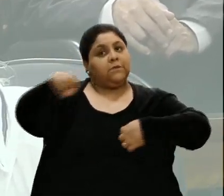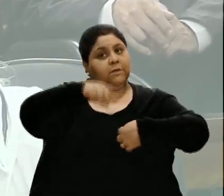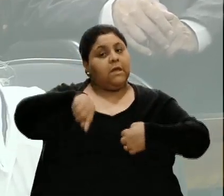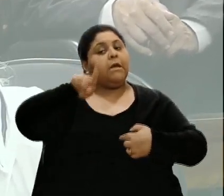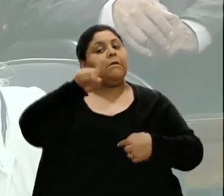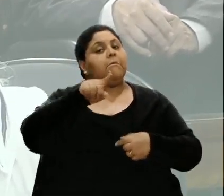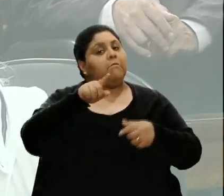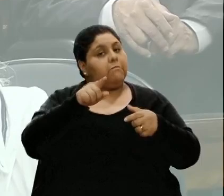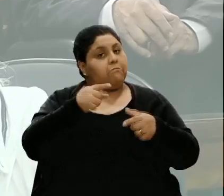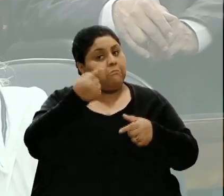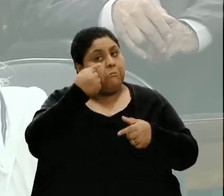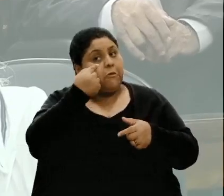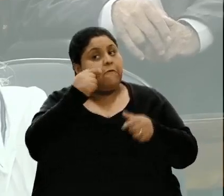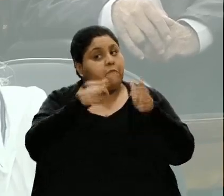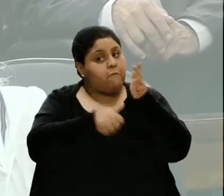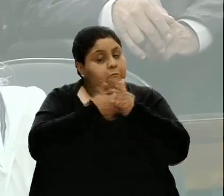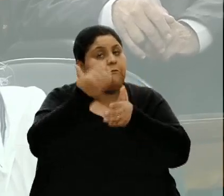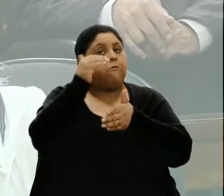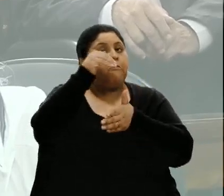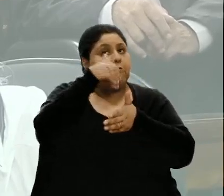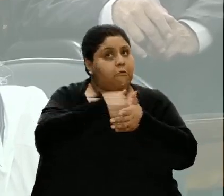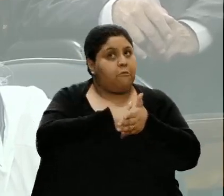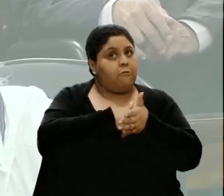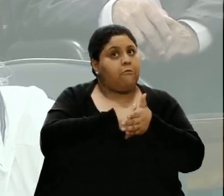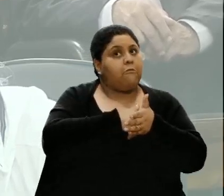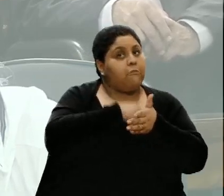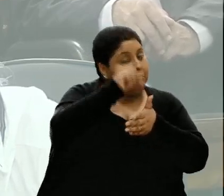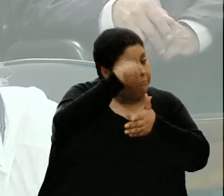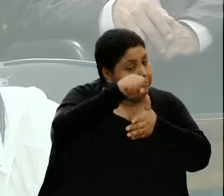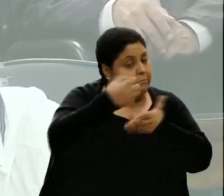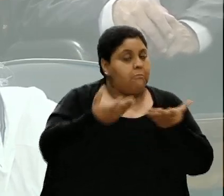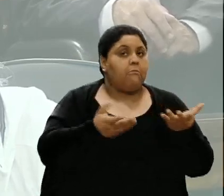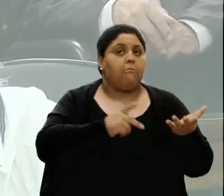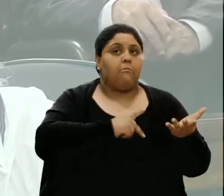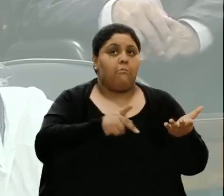muito bem. Então, vou votar favorável, presidente.